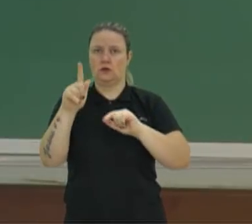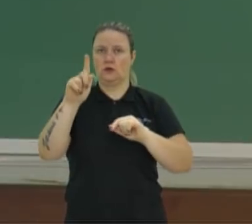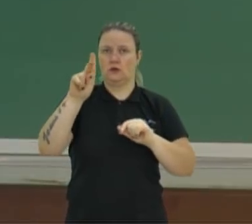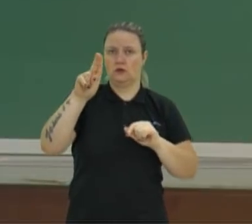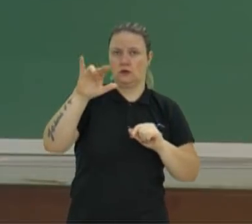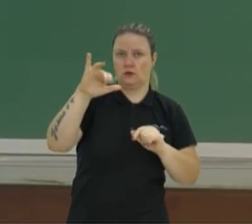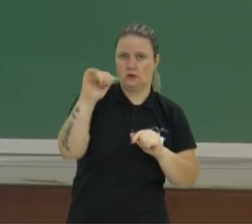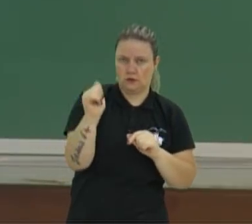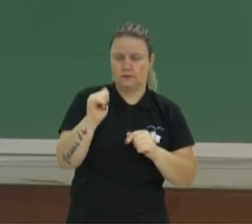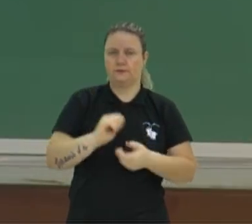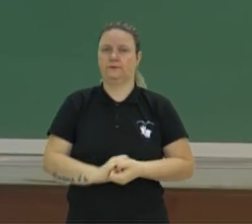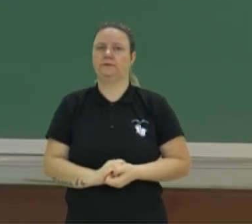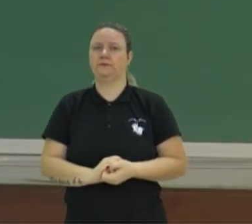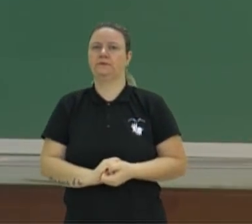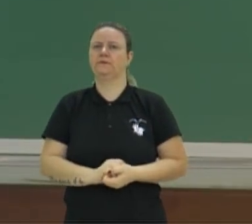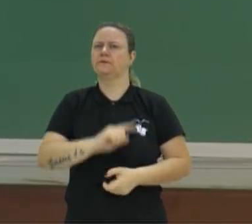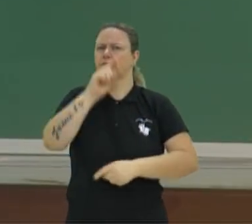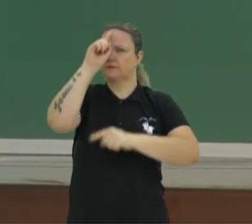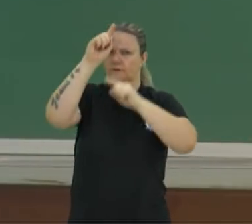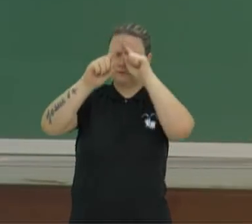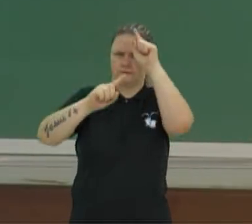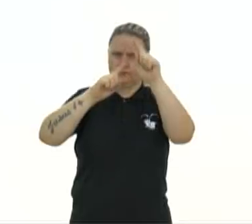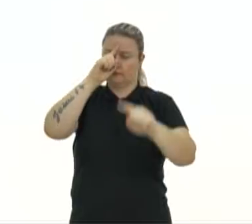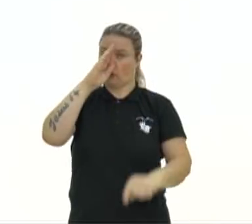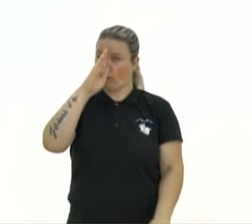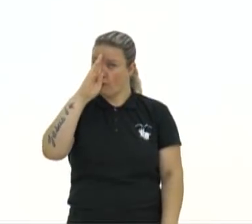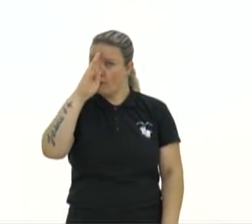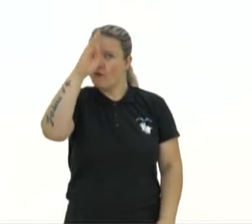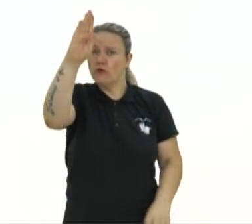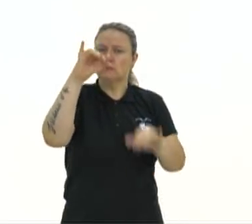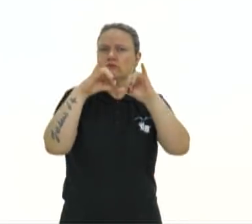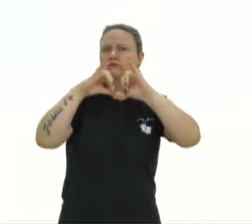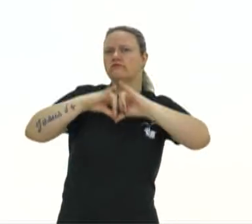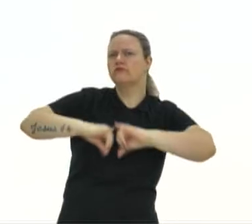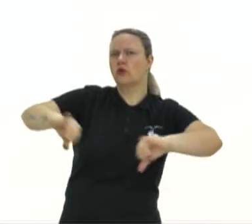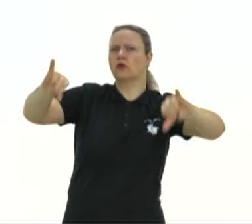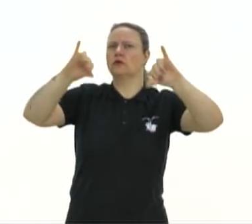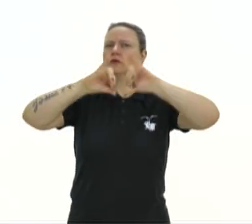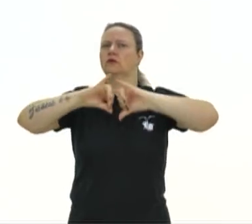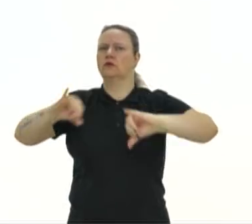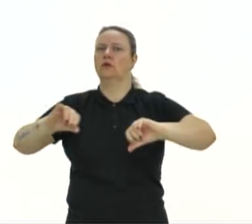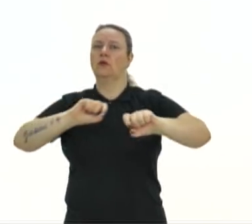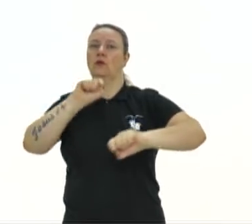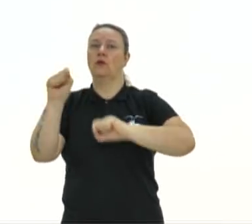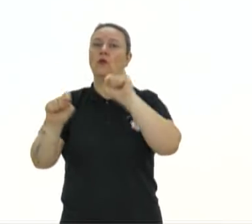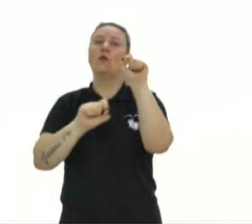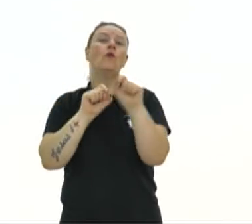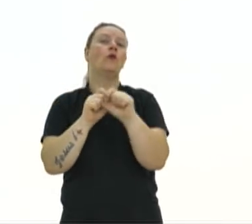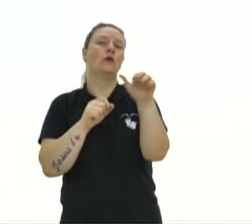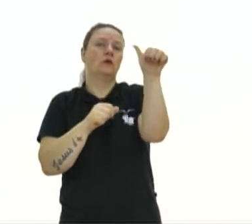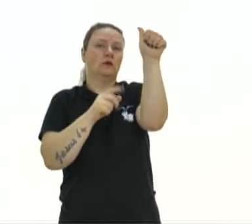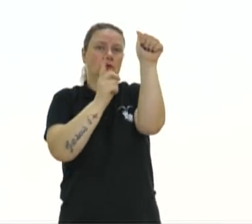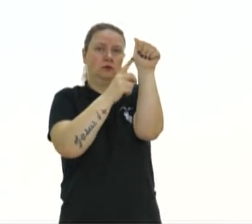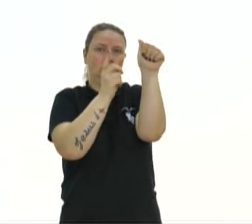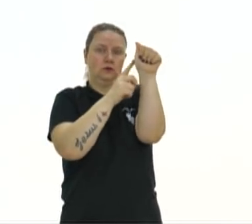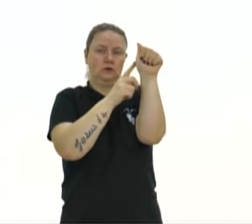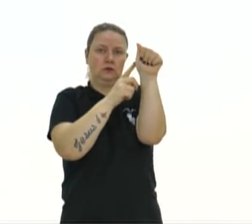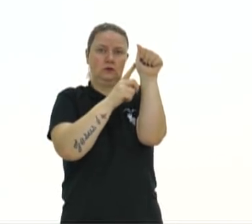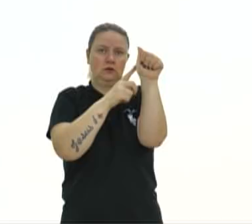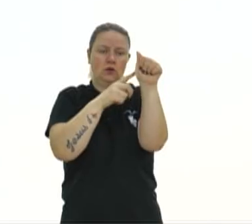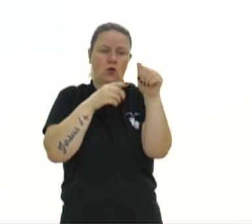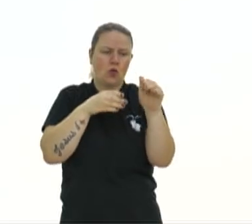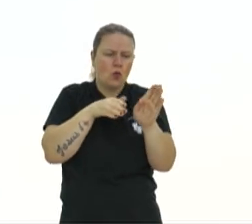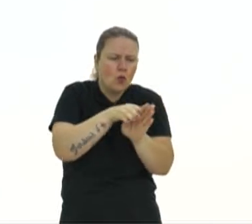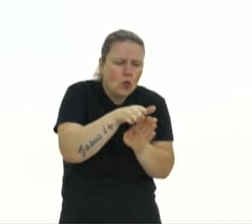que ele solicita. A ideia central da notícia é informar sobre: letra A, um guia para